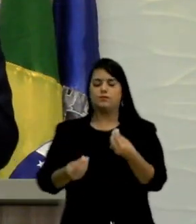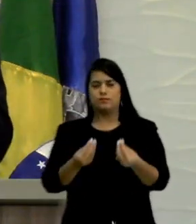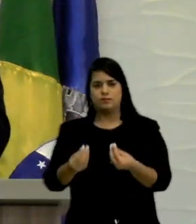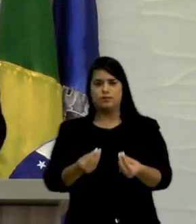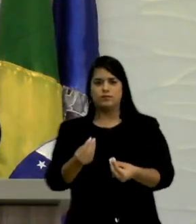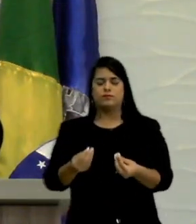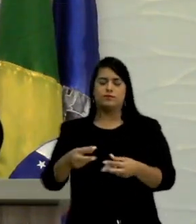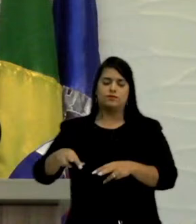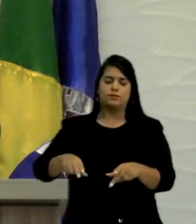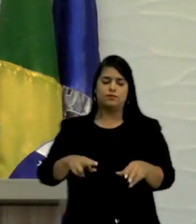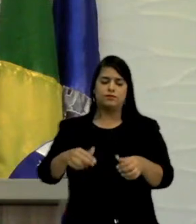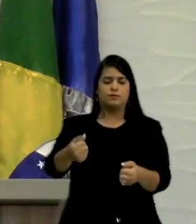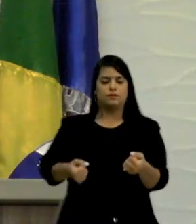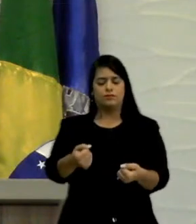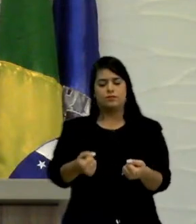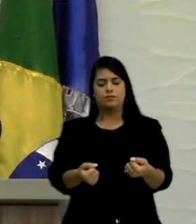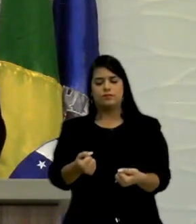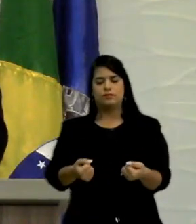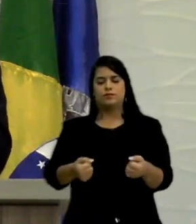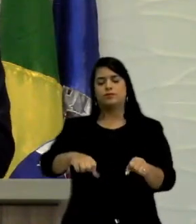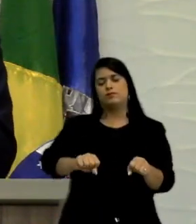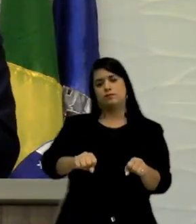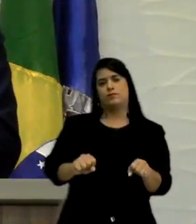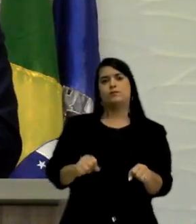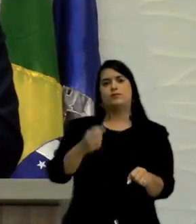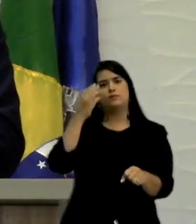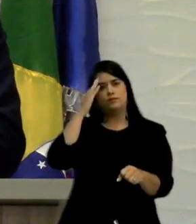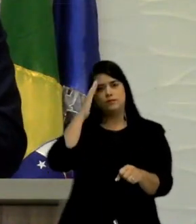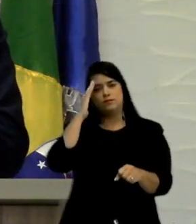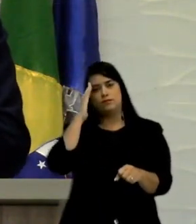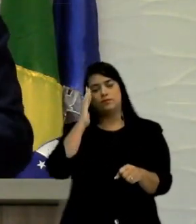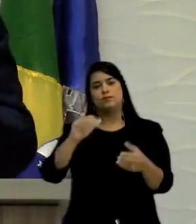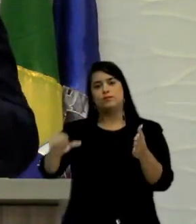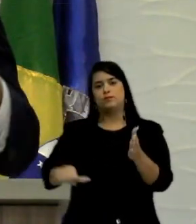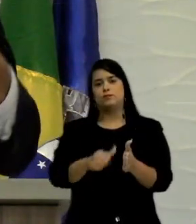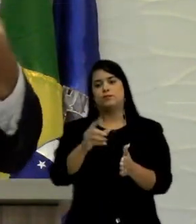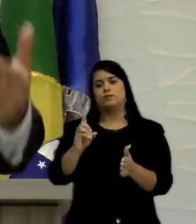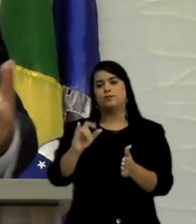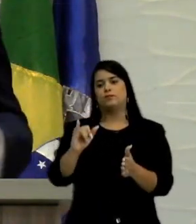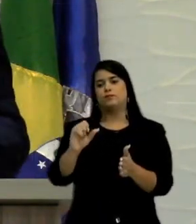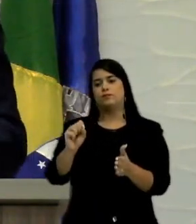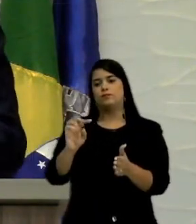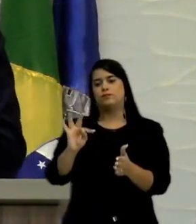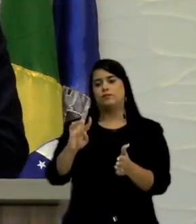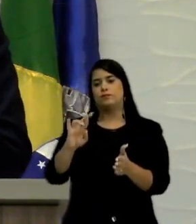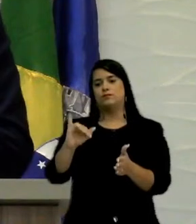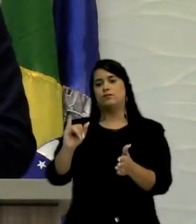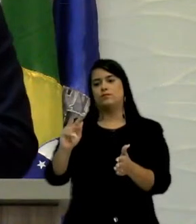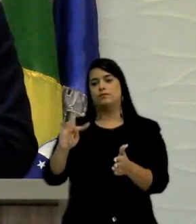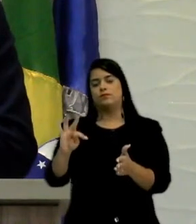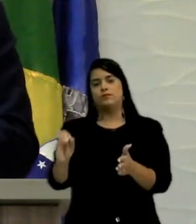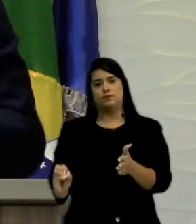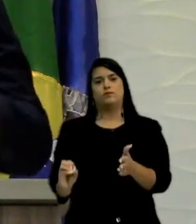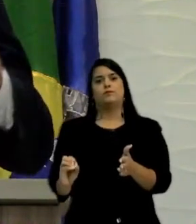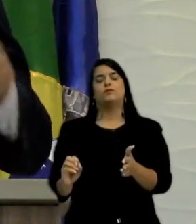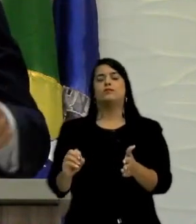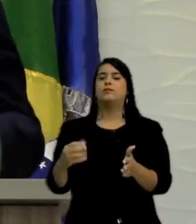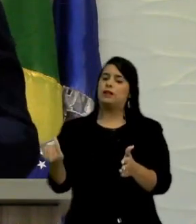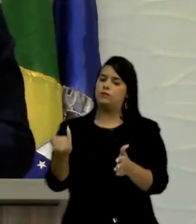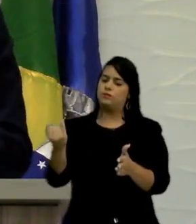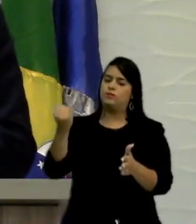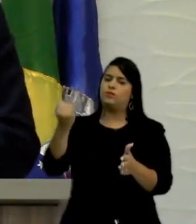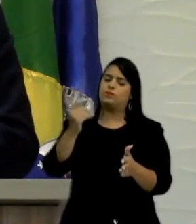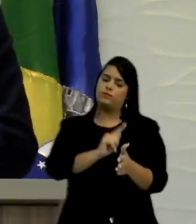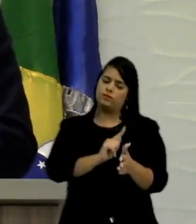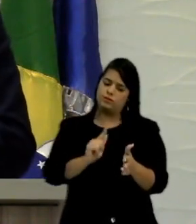que o São Bento tem a Vila do Espírito Santo, seu primeiro distrito, né, em um local de uma potencialidade muito grande. Então que o governo do estado possa